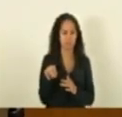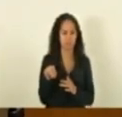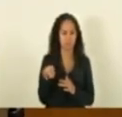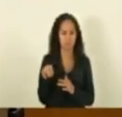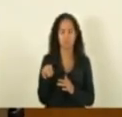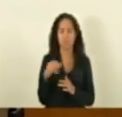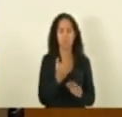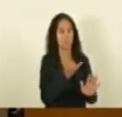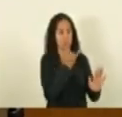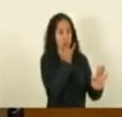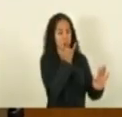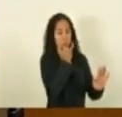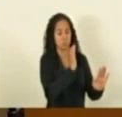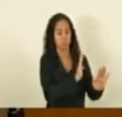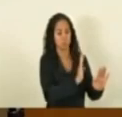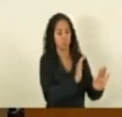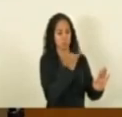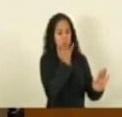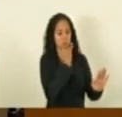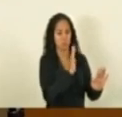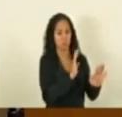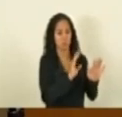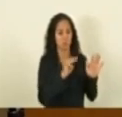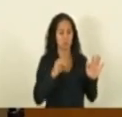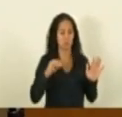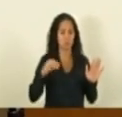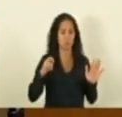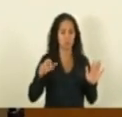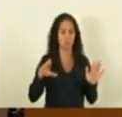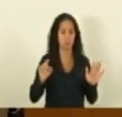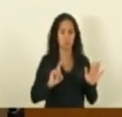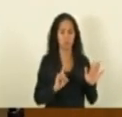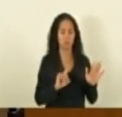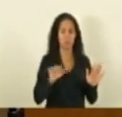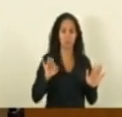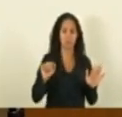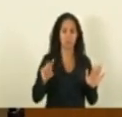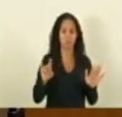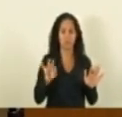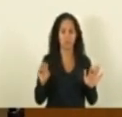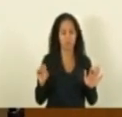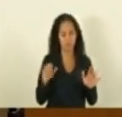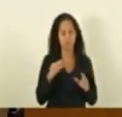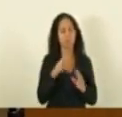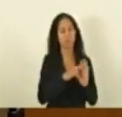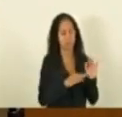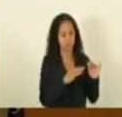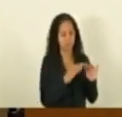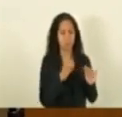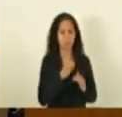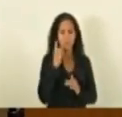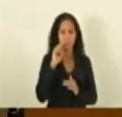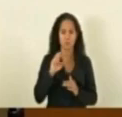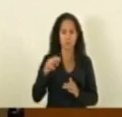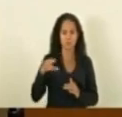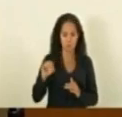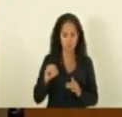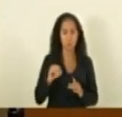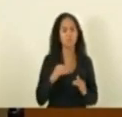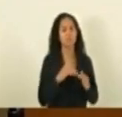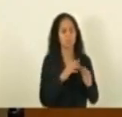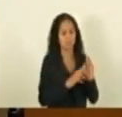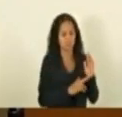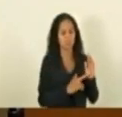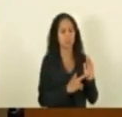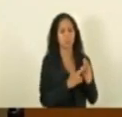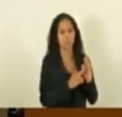Ah, está aqui, desculpa, gente. Marcelo não está. Rafael Favato, como vota? A relatora, deputado Emílio, aprovada por